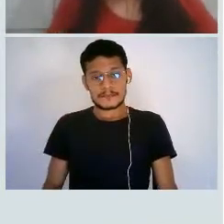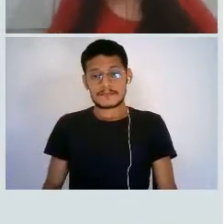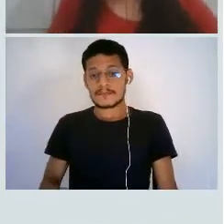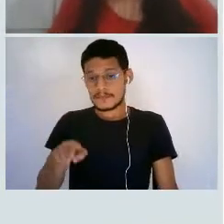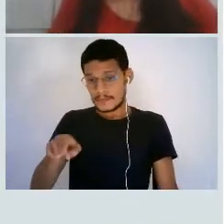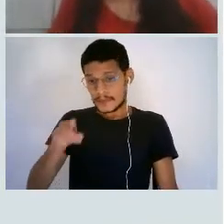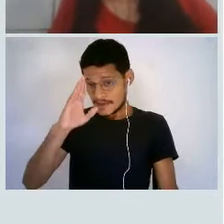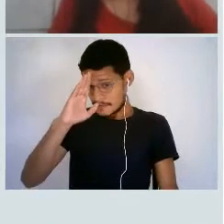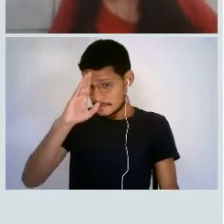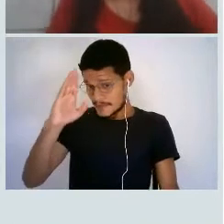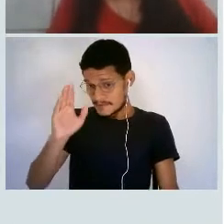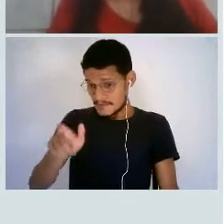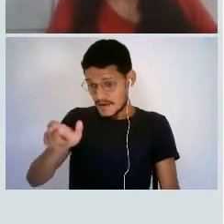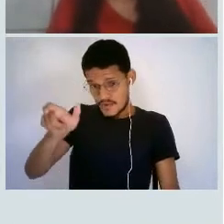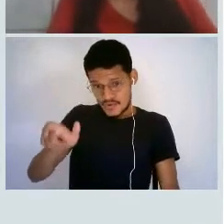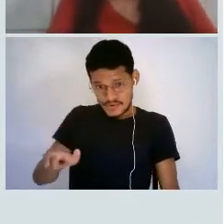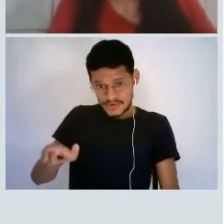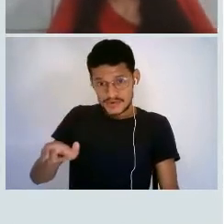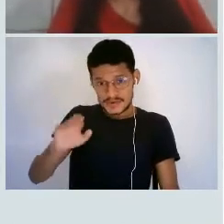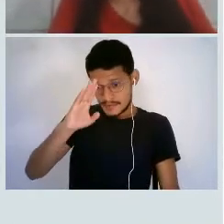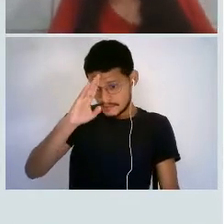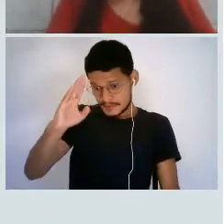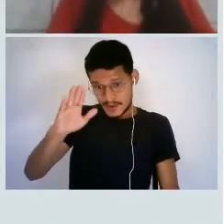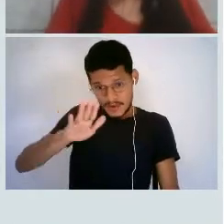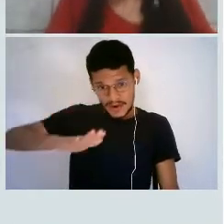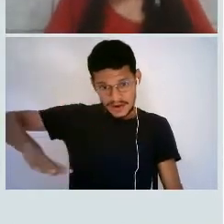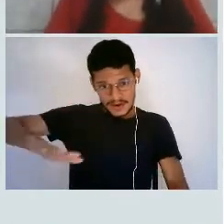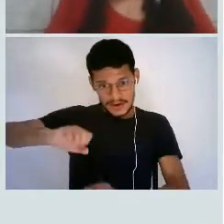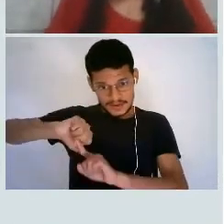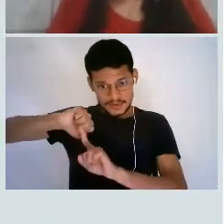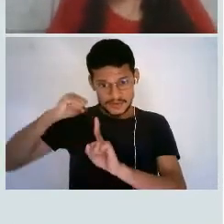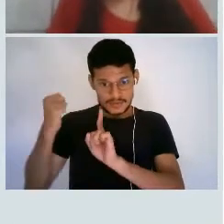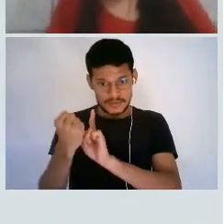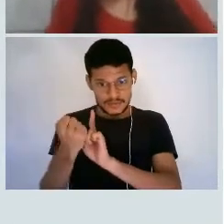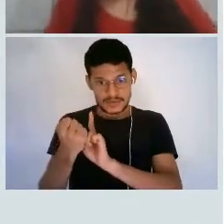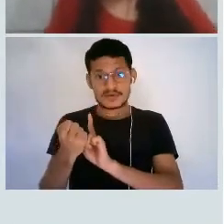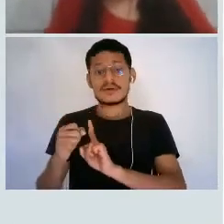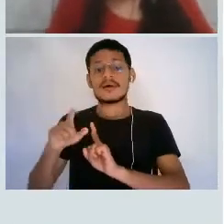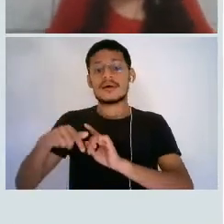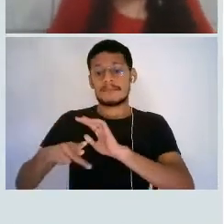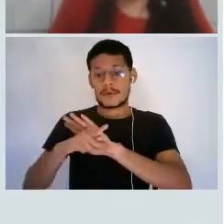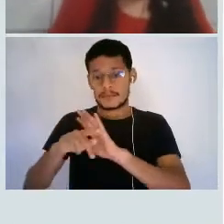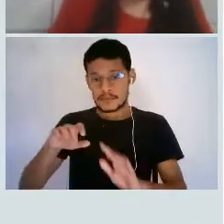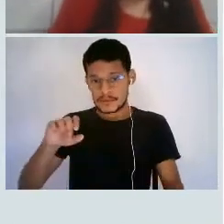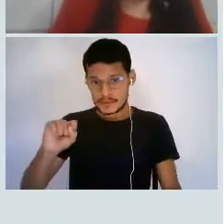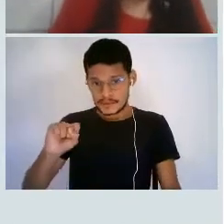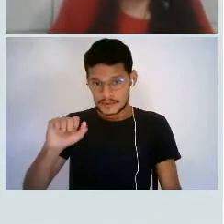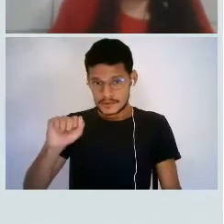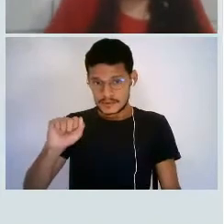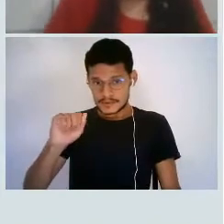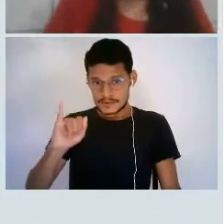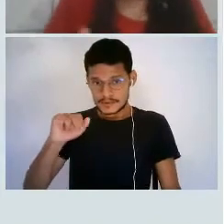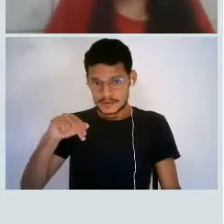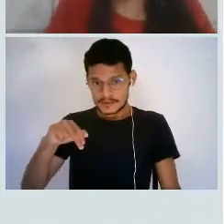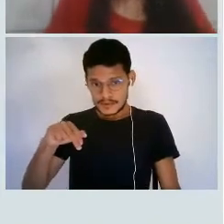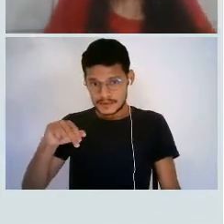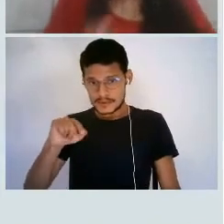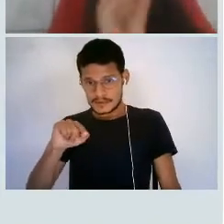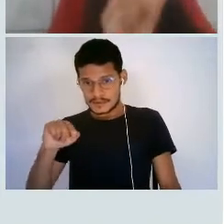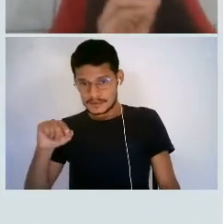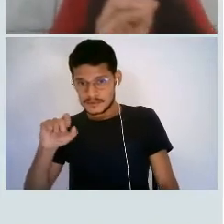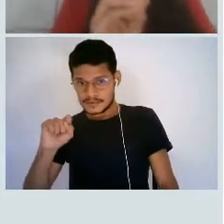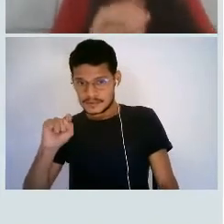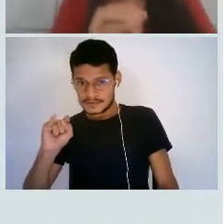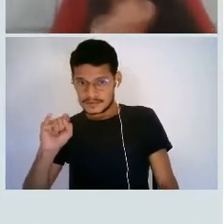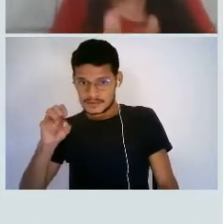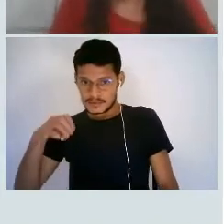principais da sociologia é o Saint-Simon, certo? Mas antes de